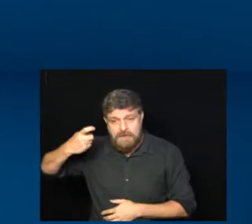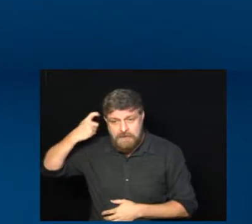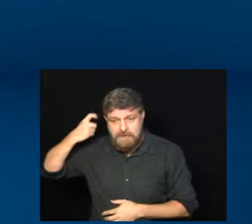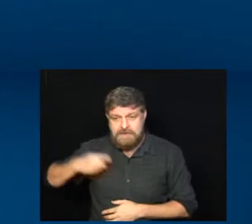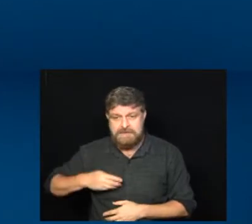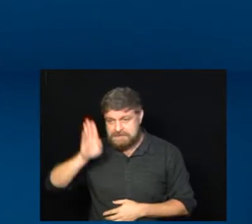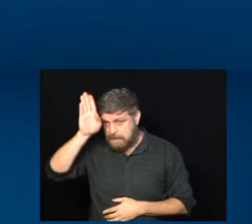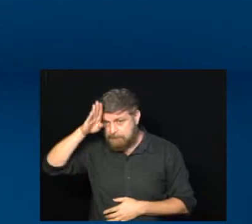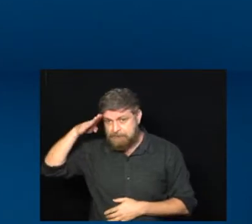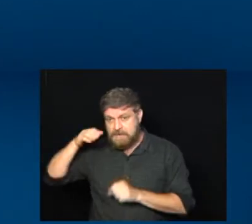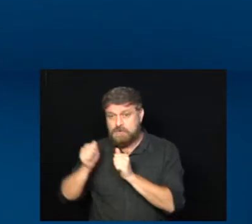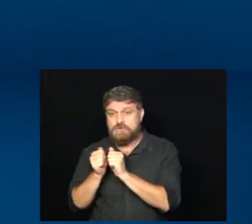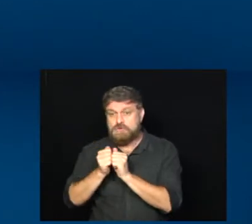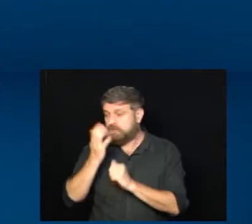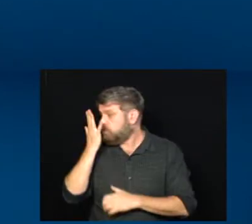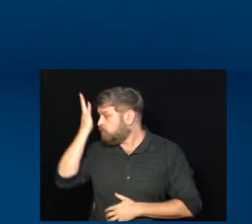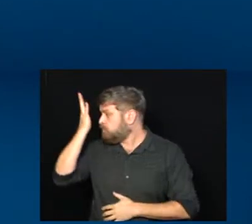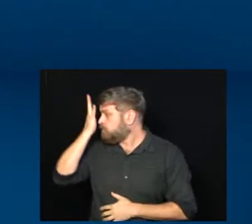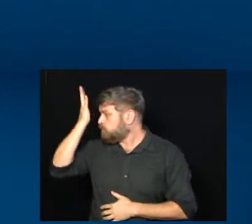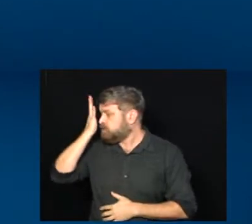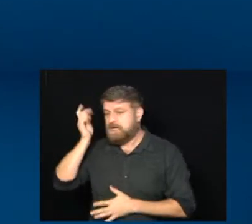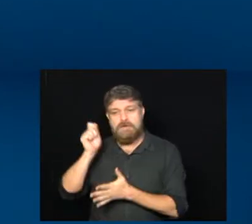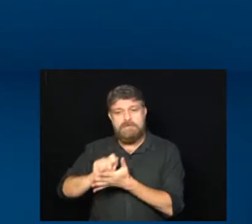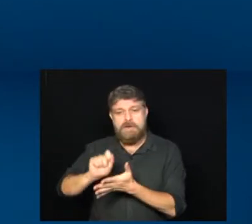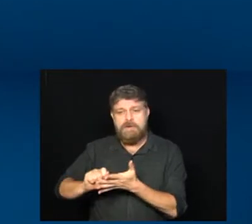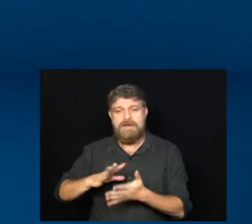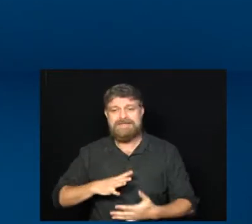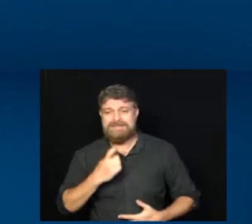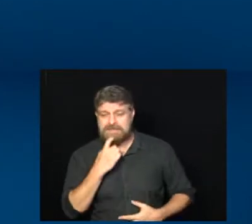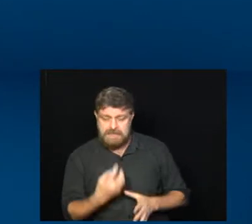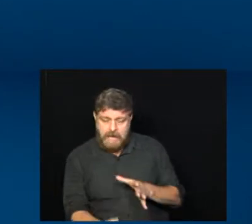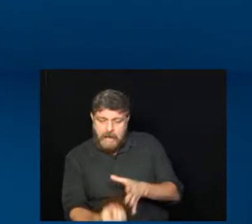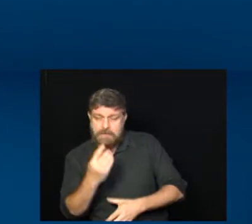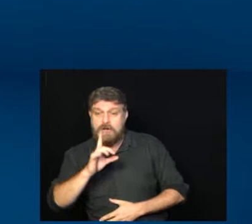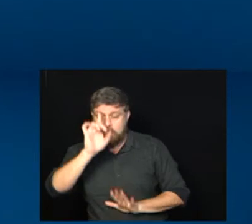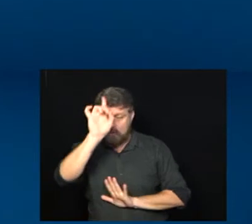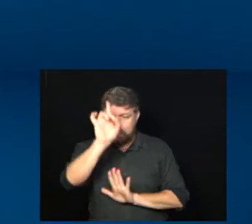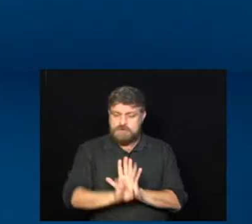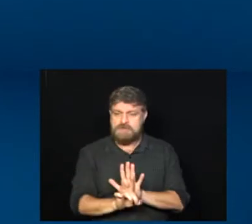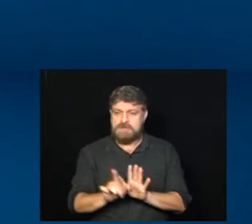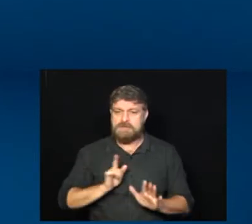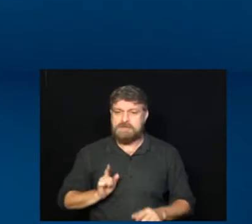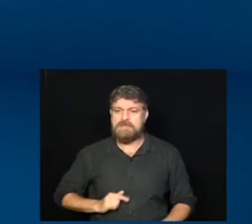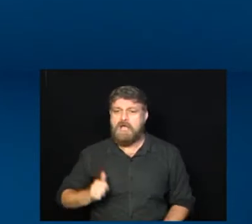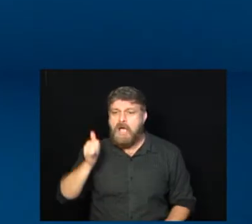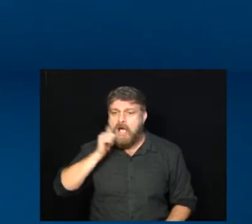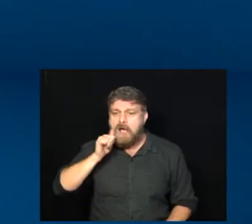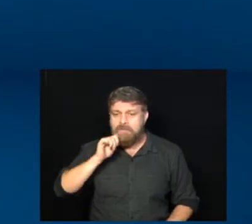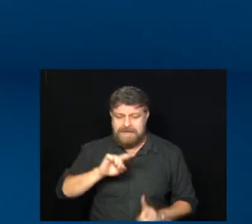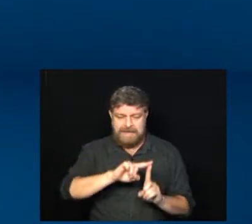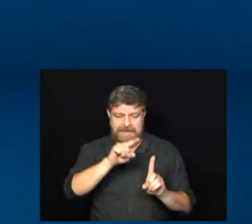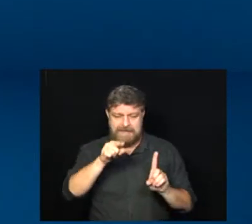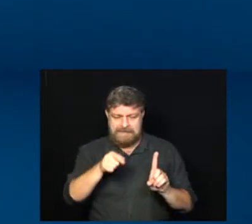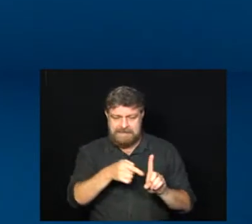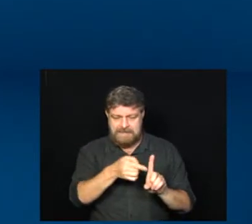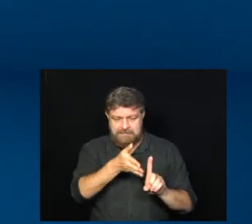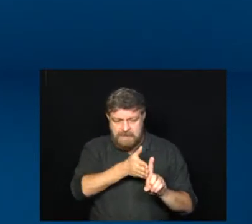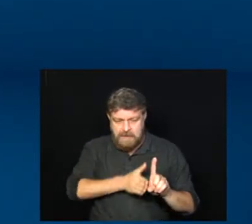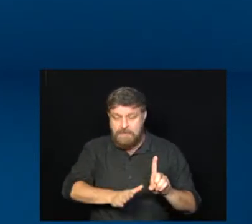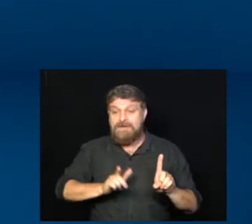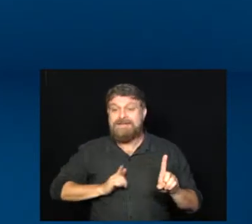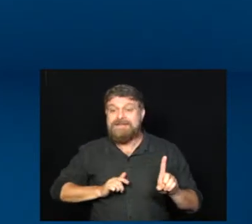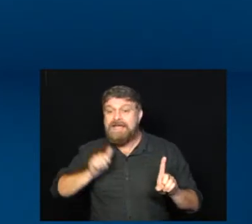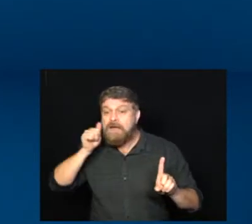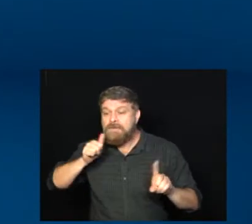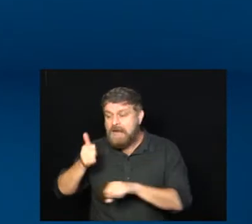Pedro Tourinho e Tiago Ferrari, que institui em Campinas o direito da parturiente, caso queira, em ser acompanhada de